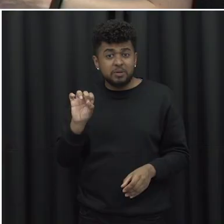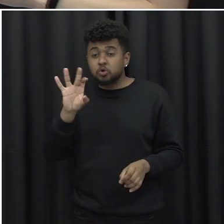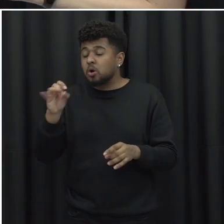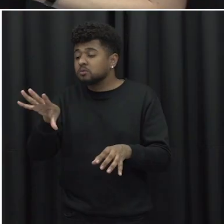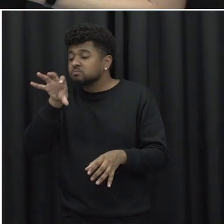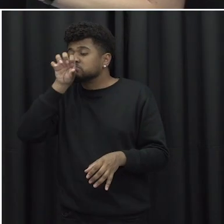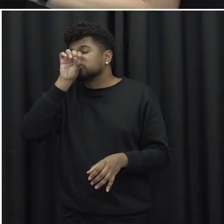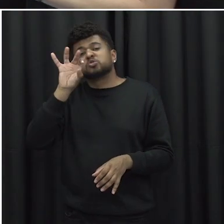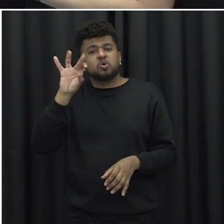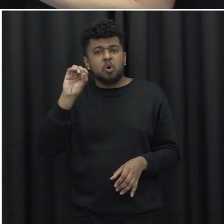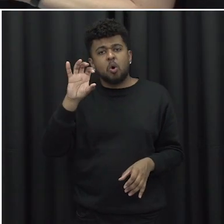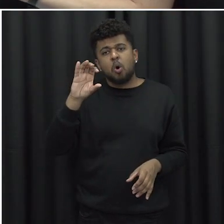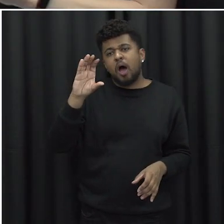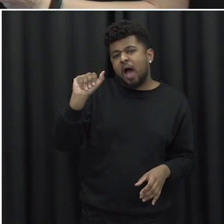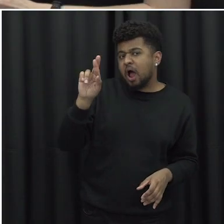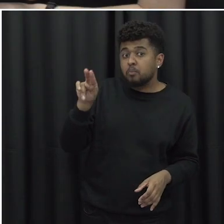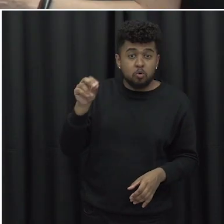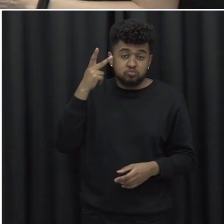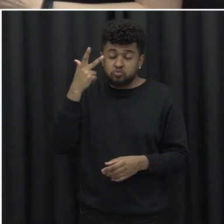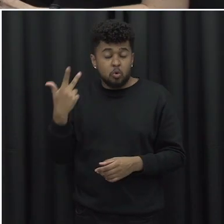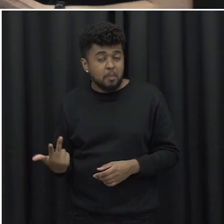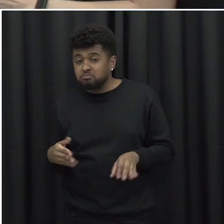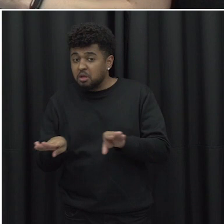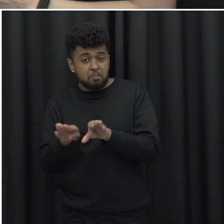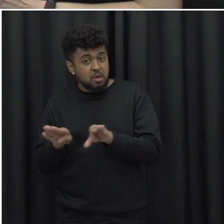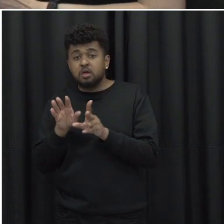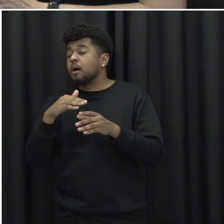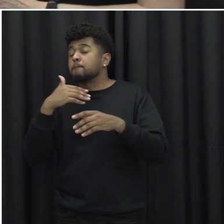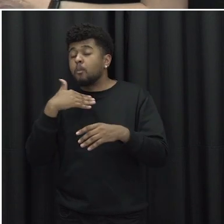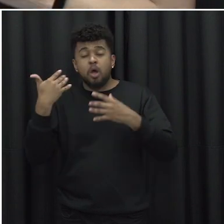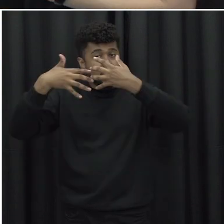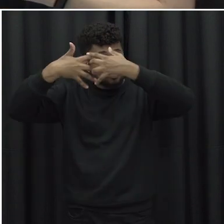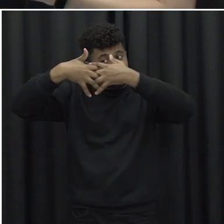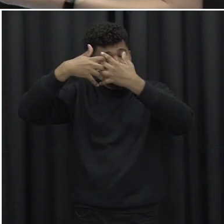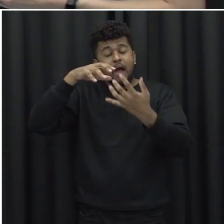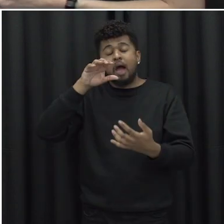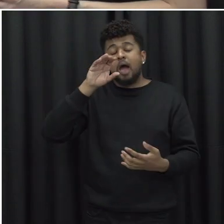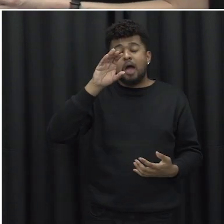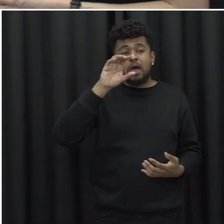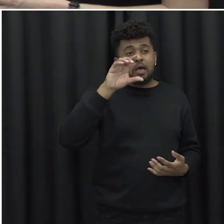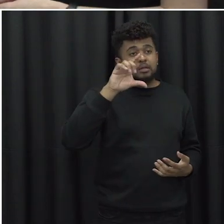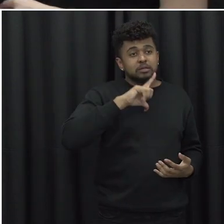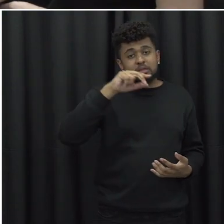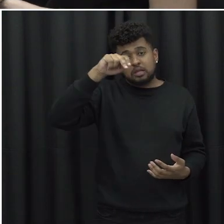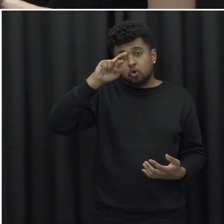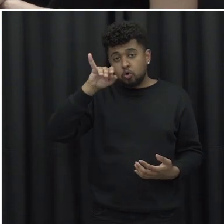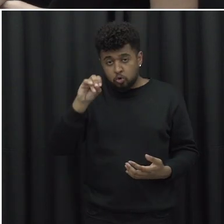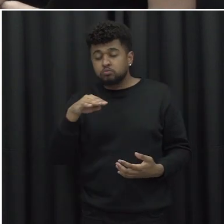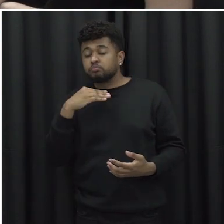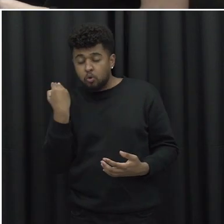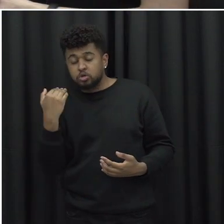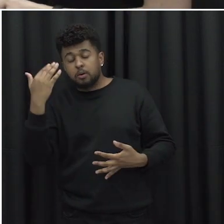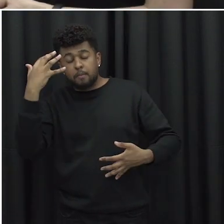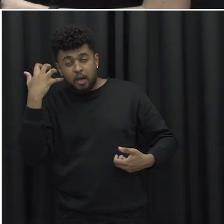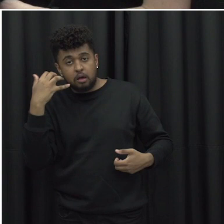só uma inalação do dióxido ou monóxido de carbono ali, teria acontecido também problema que levaria à morte